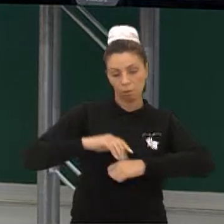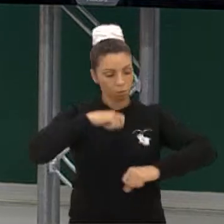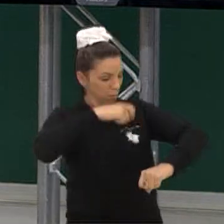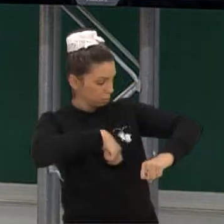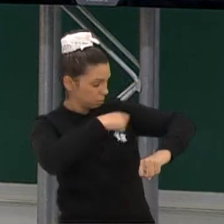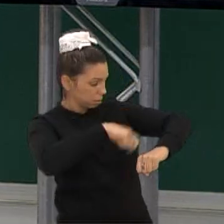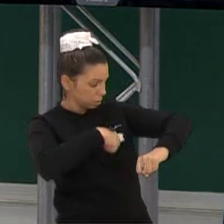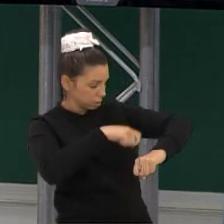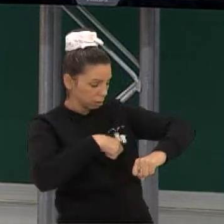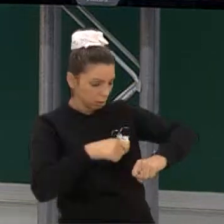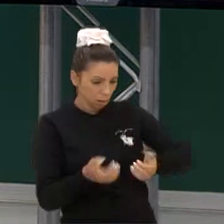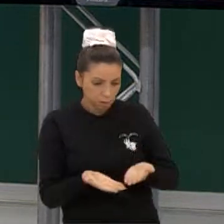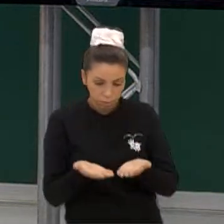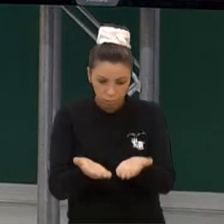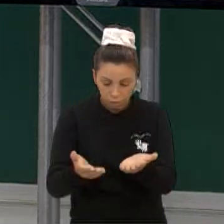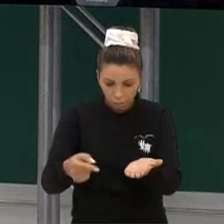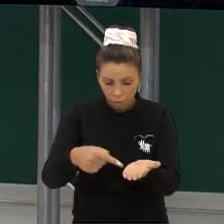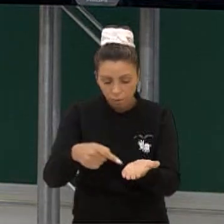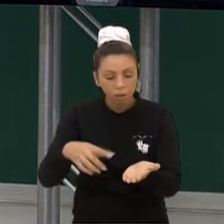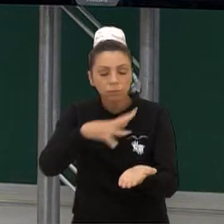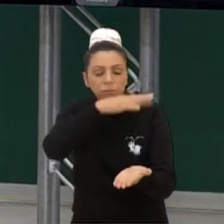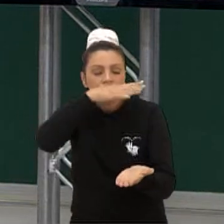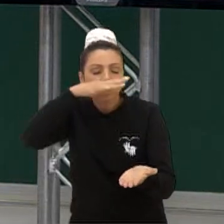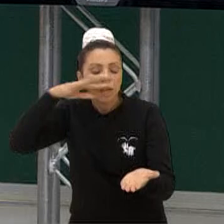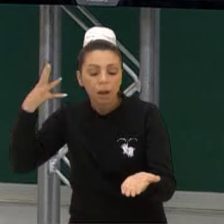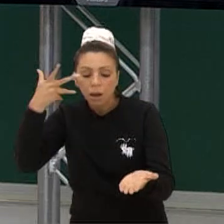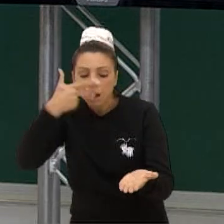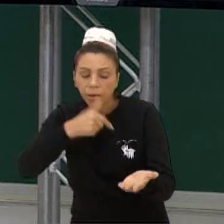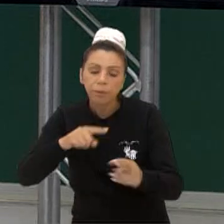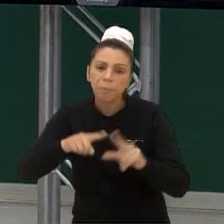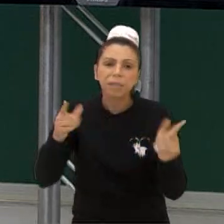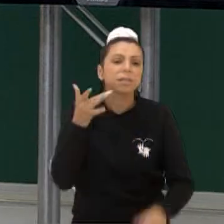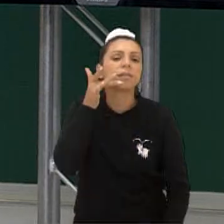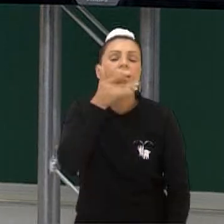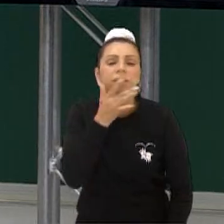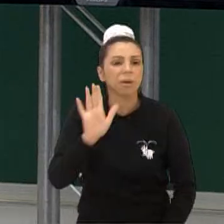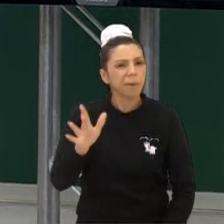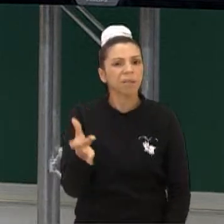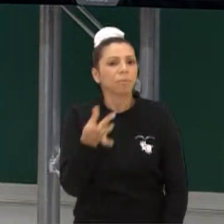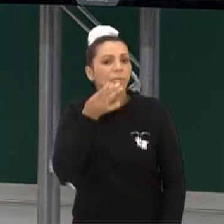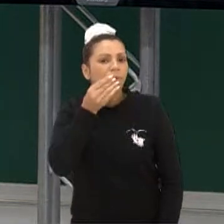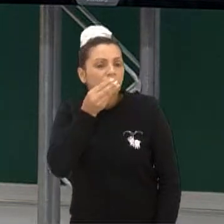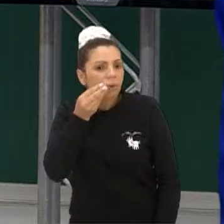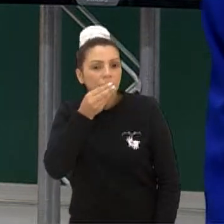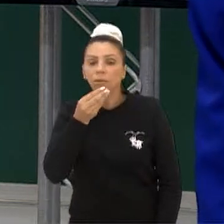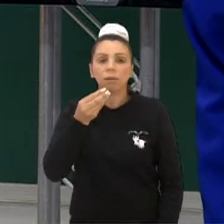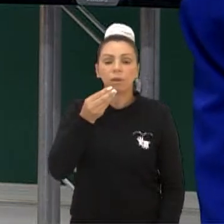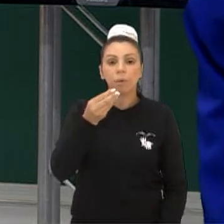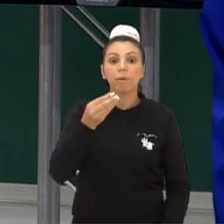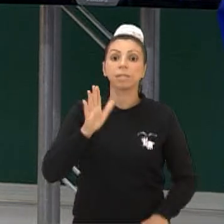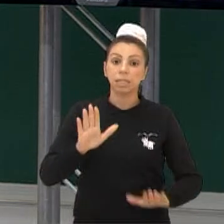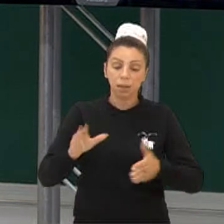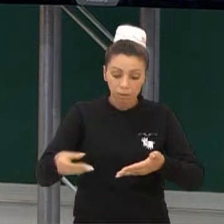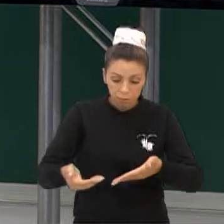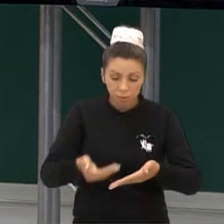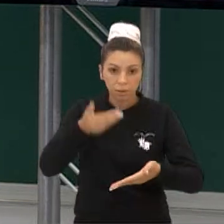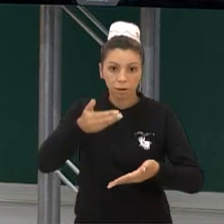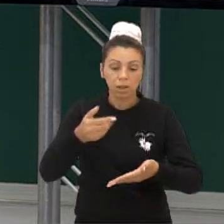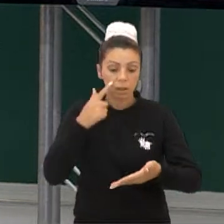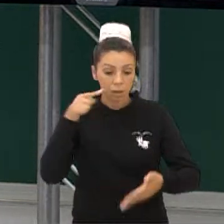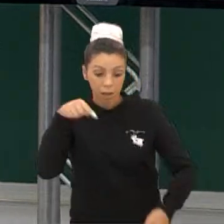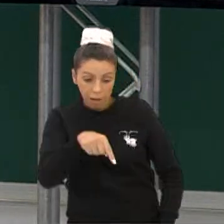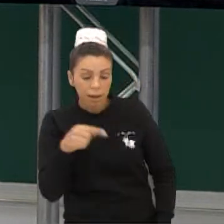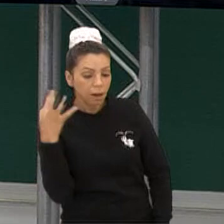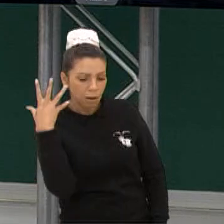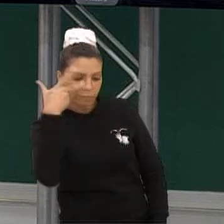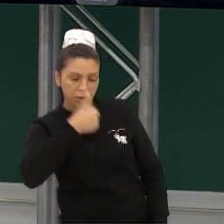você vê aquele prato lindo, cheiroso, você fala, que coisa boa, mas você não provou aquele prato. Mas você pega aquele prato, come aquele prato, você vai saber, visualmente o prato era